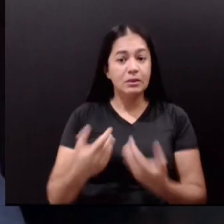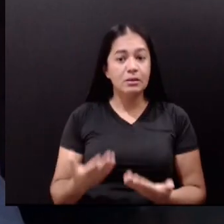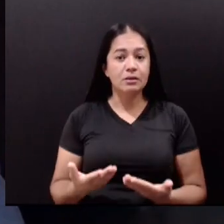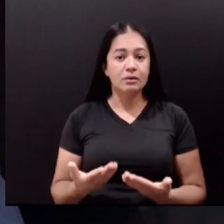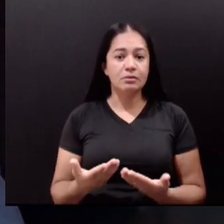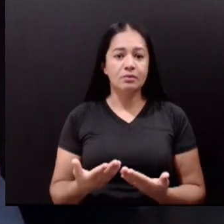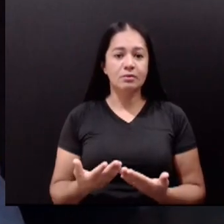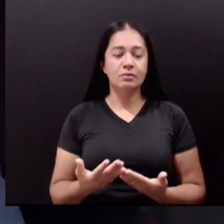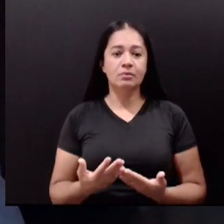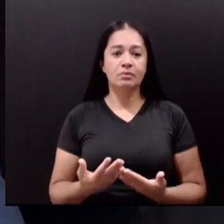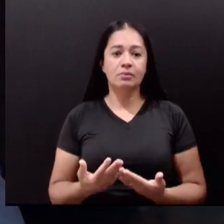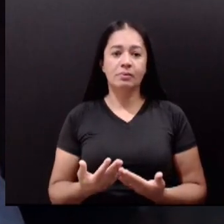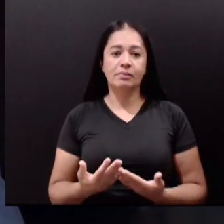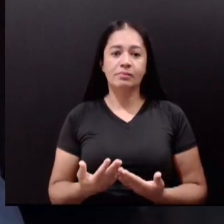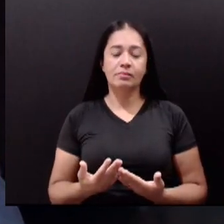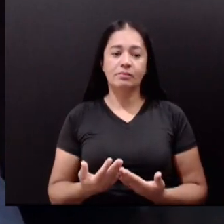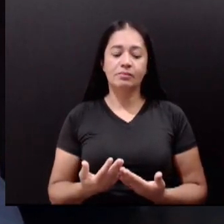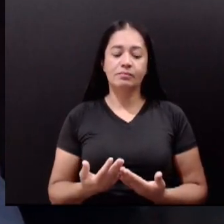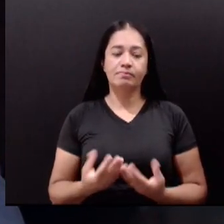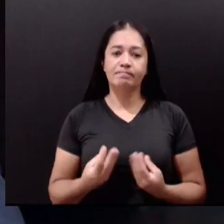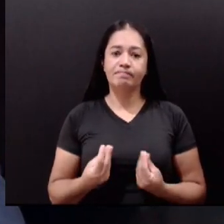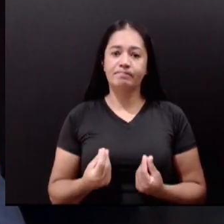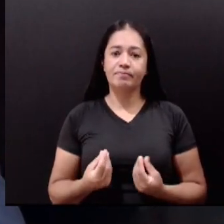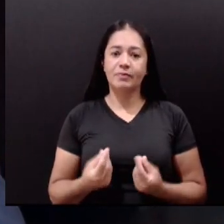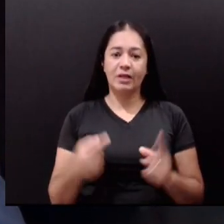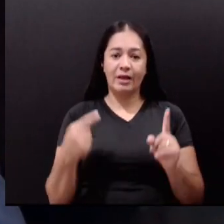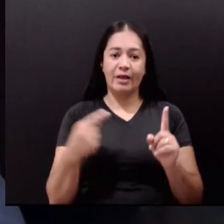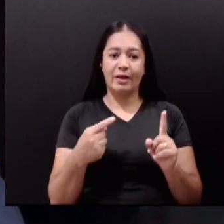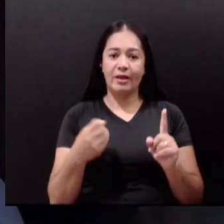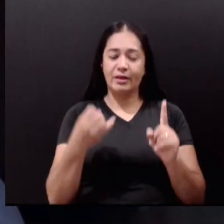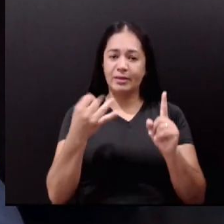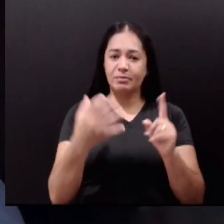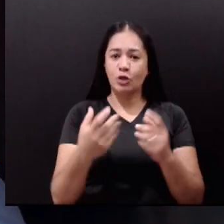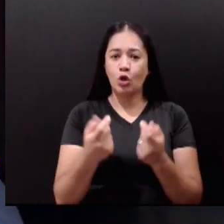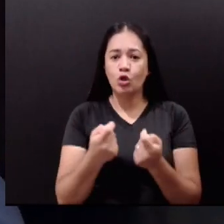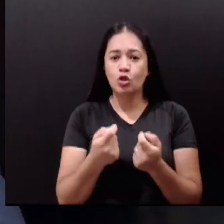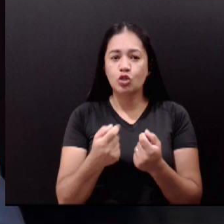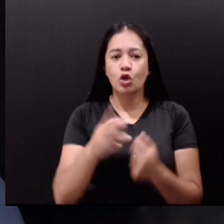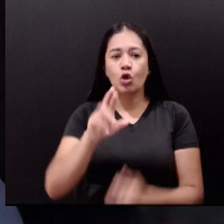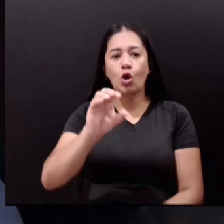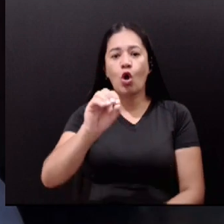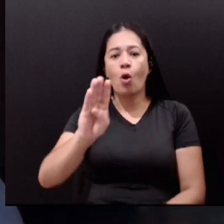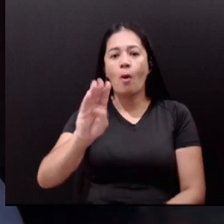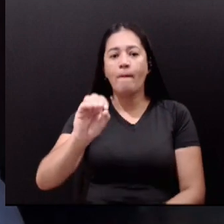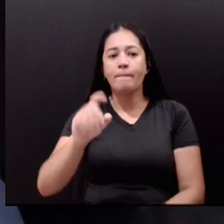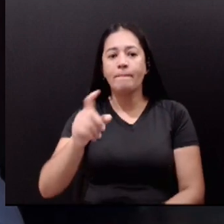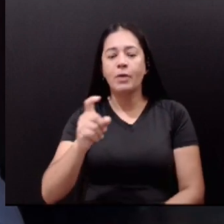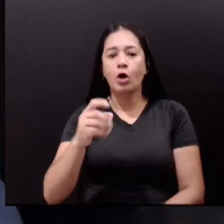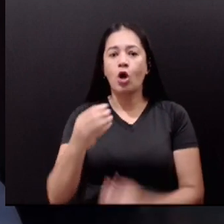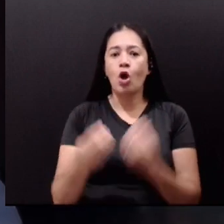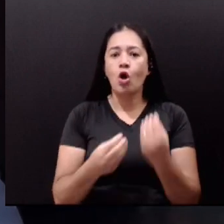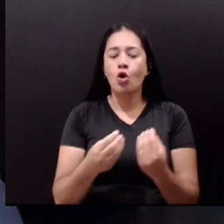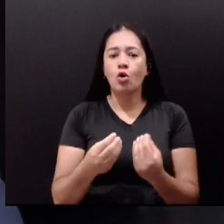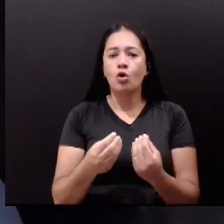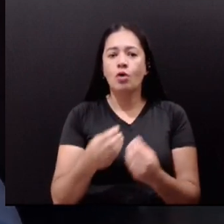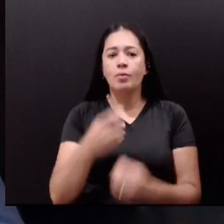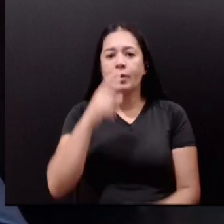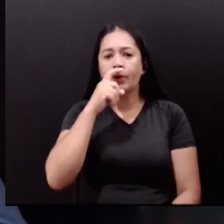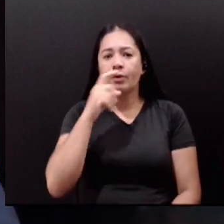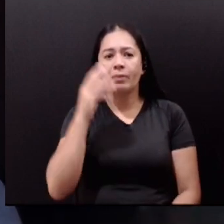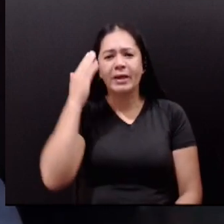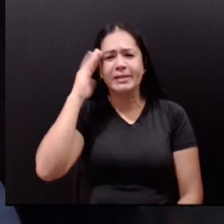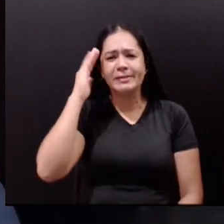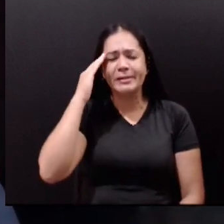A Luciana acabou de mencionar o Roblox, né. Como que um pai vai fazer para entender a dinâmica de um jogo como o Roblox,